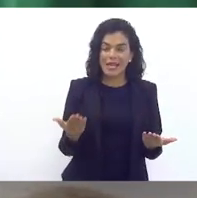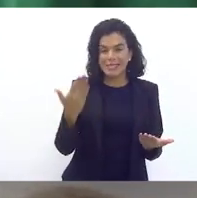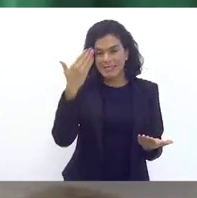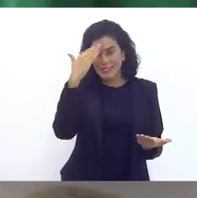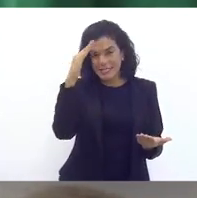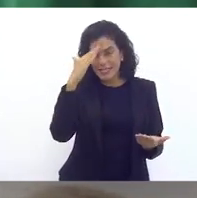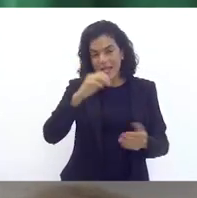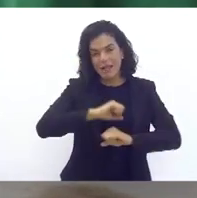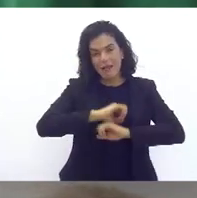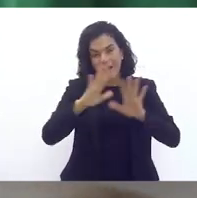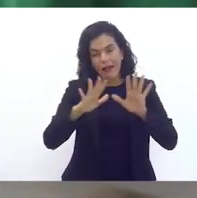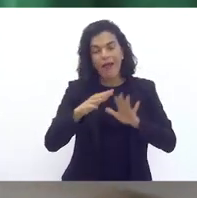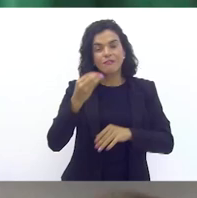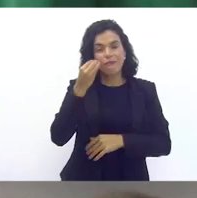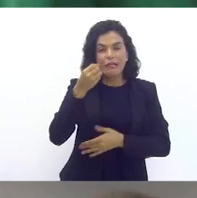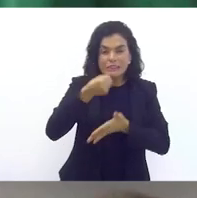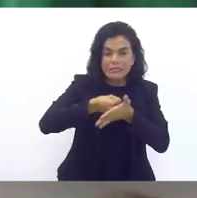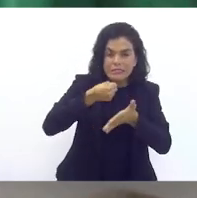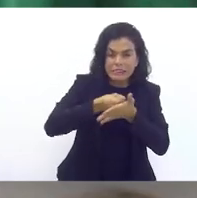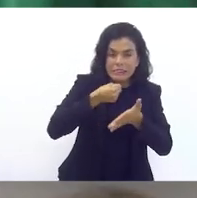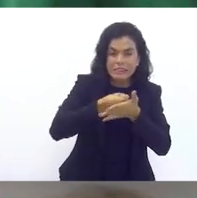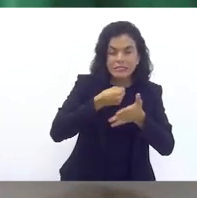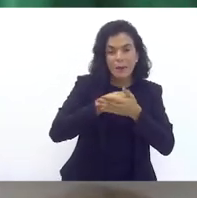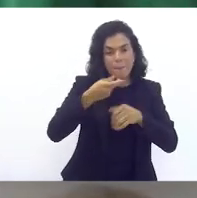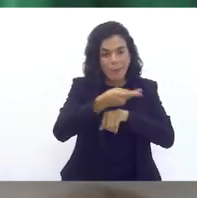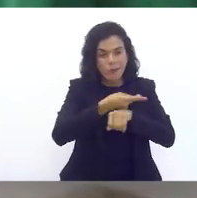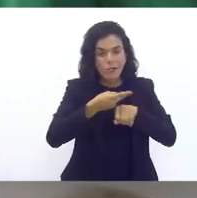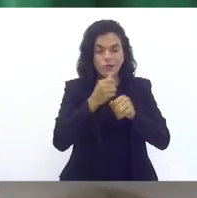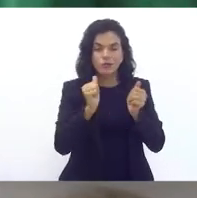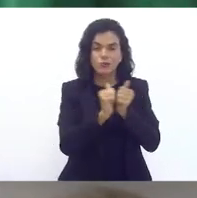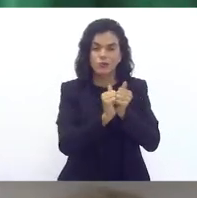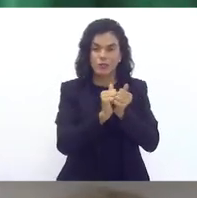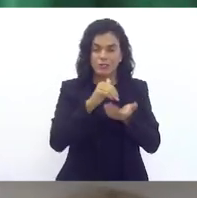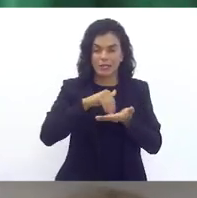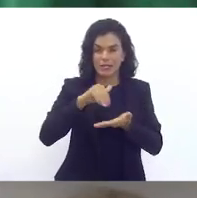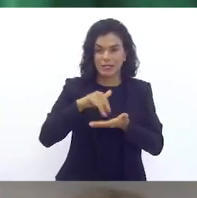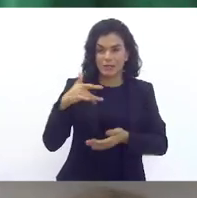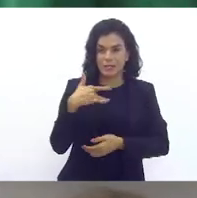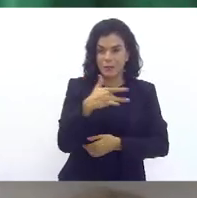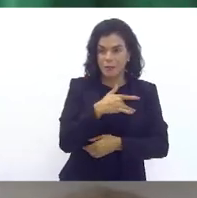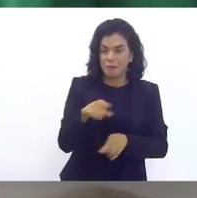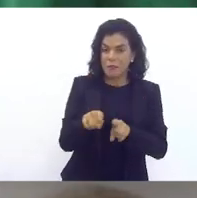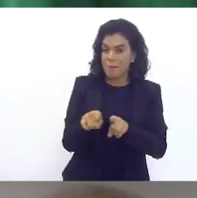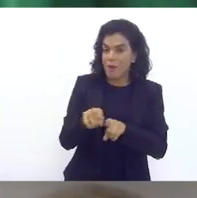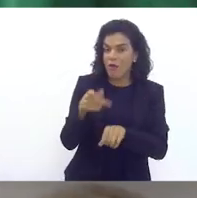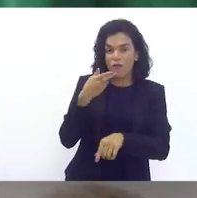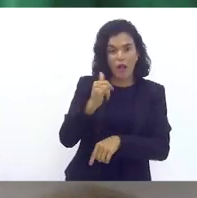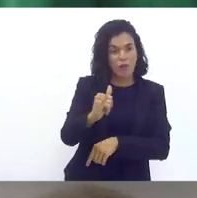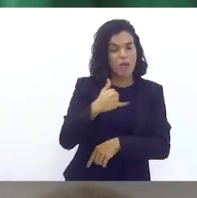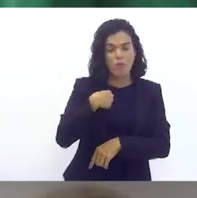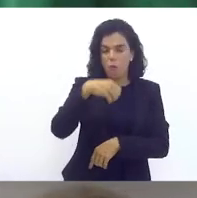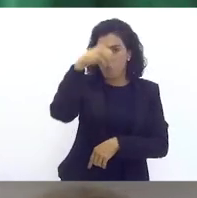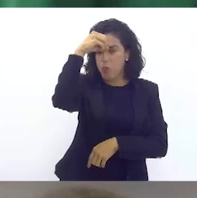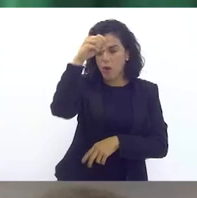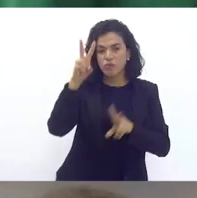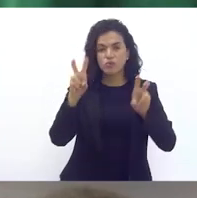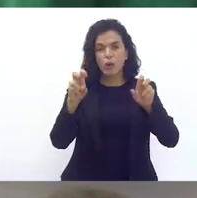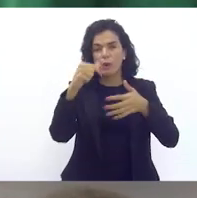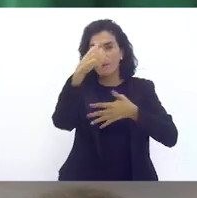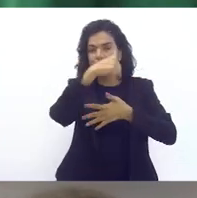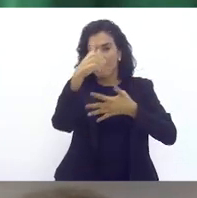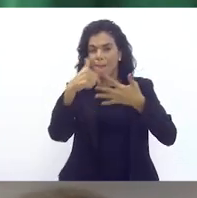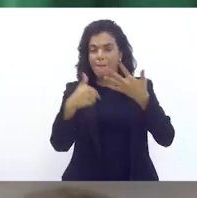entendimento que eu vou buscar junto à Fundação Saúde. Também me chamou a atenção, e confesso aqui o meu desconhecimento, de um critério